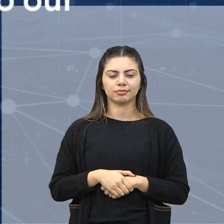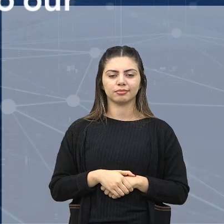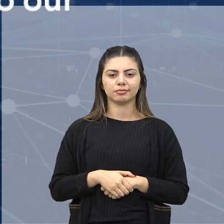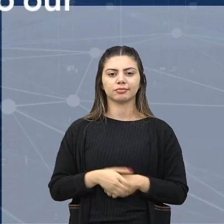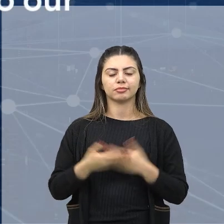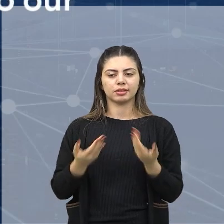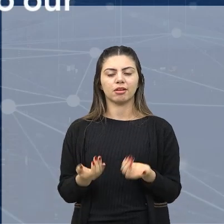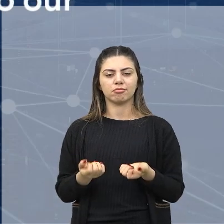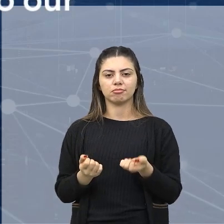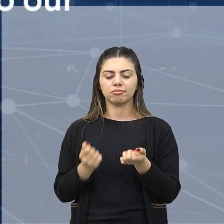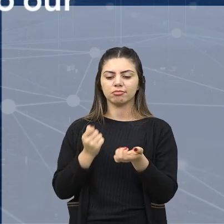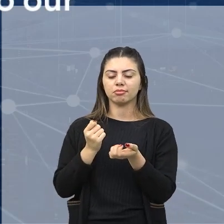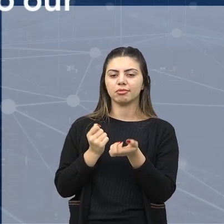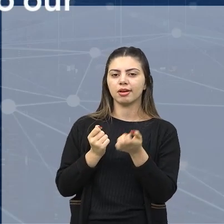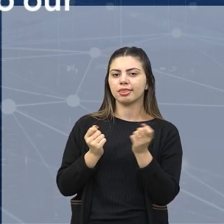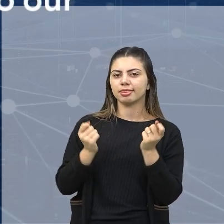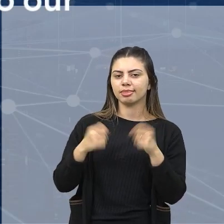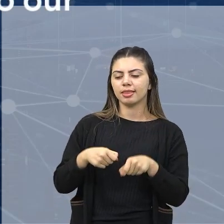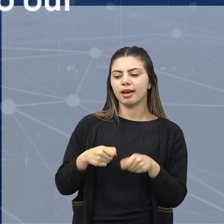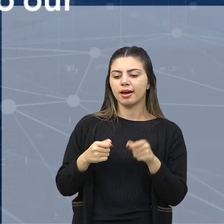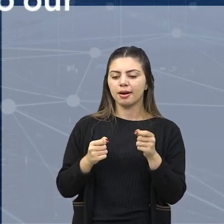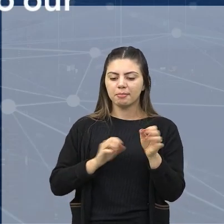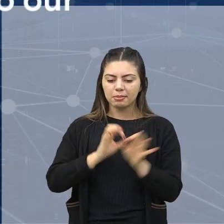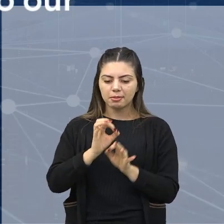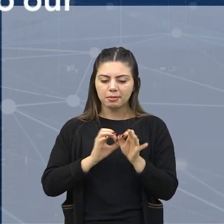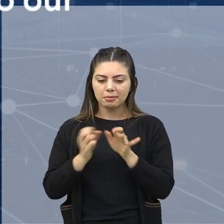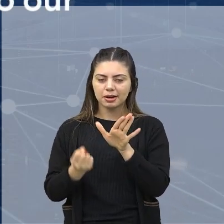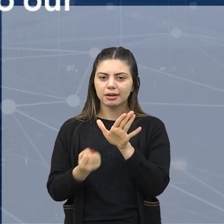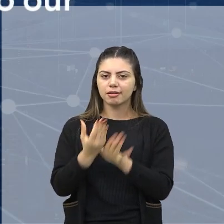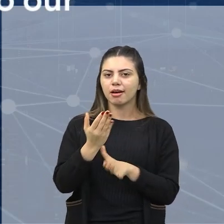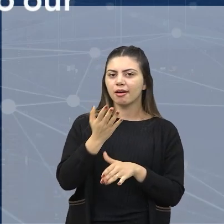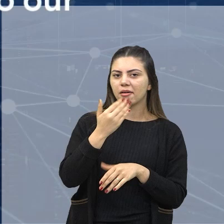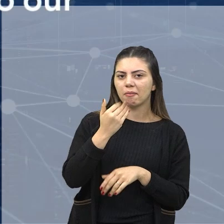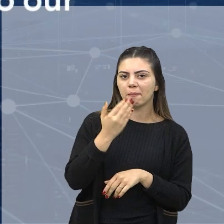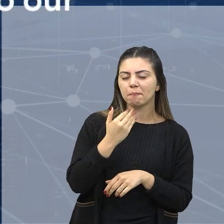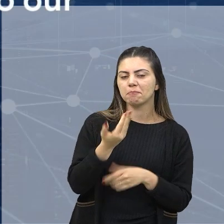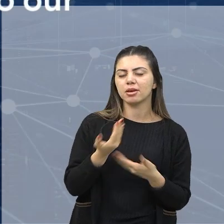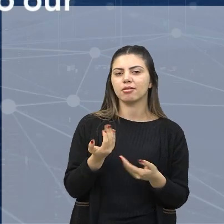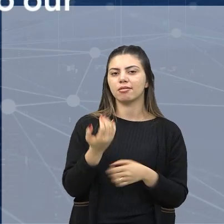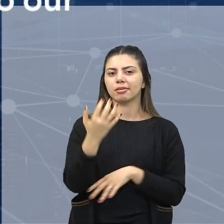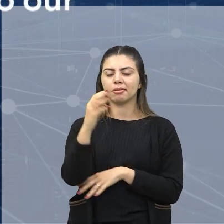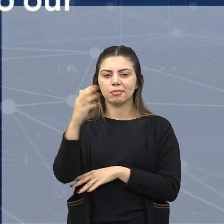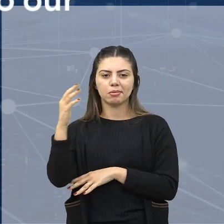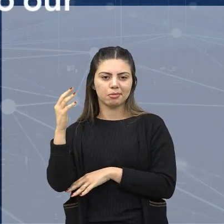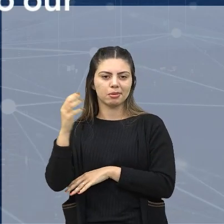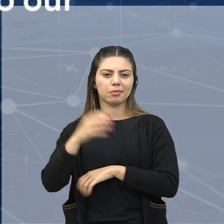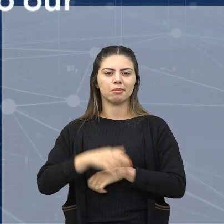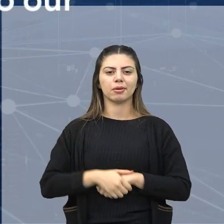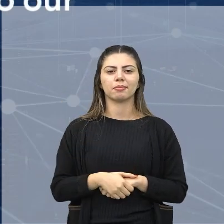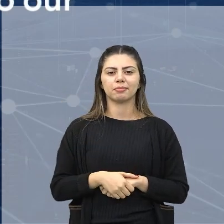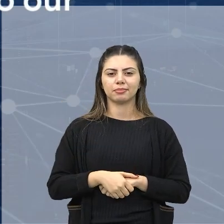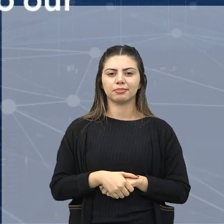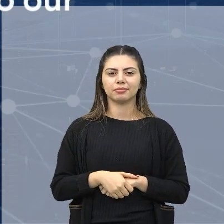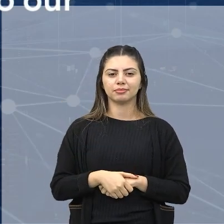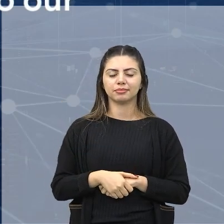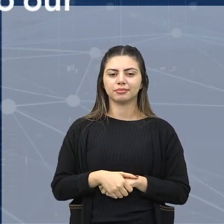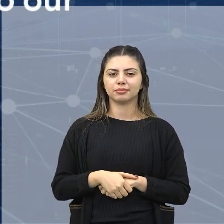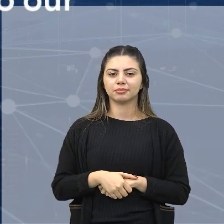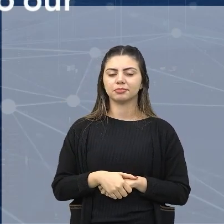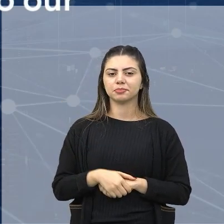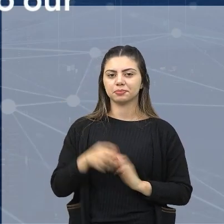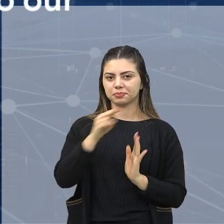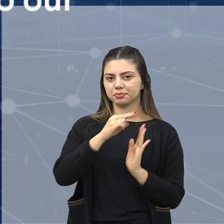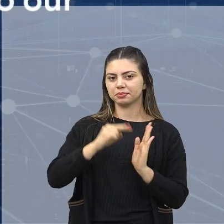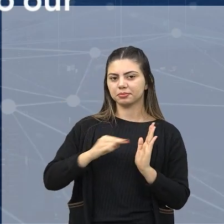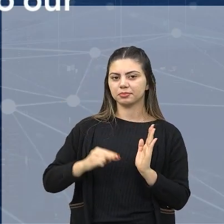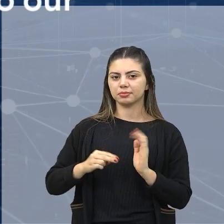Comidas baseadas em plantas, which will be better for the environment, que será melhor